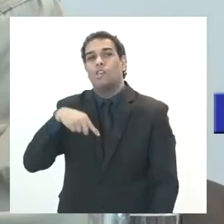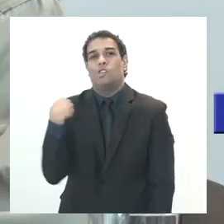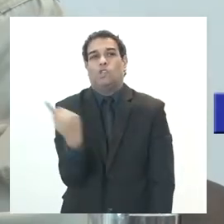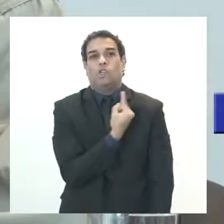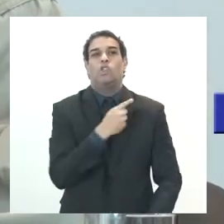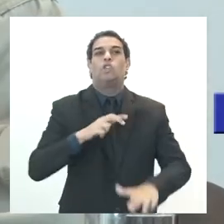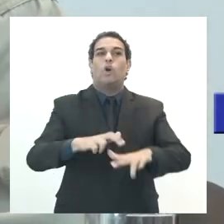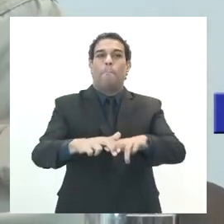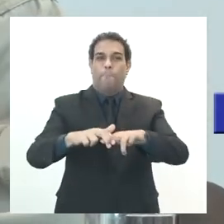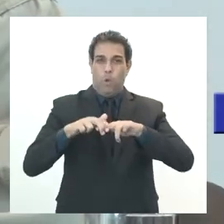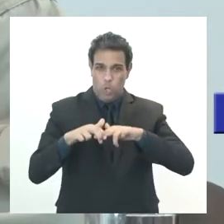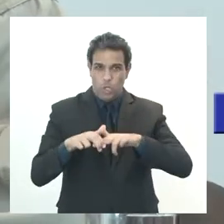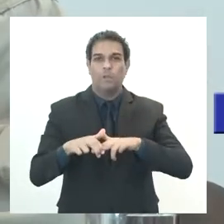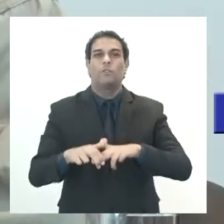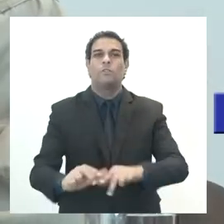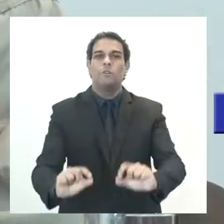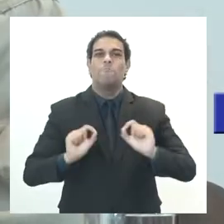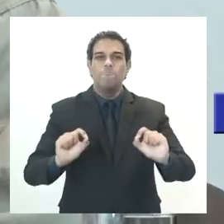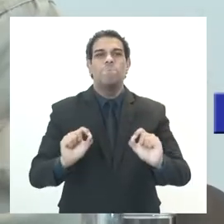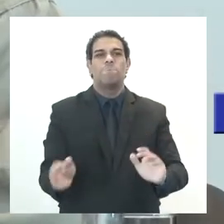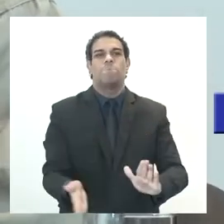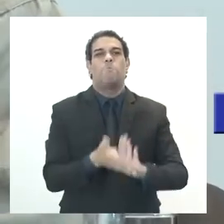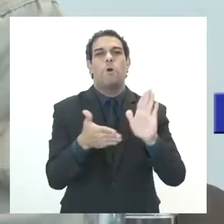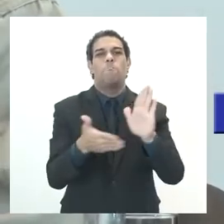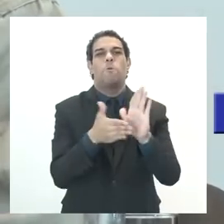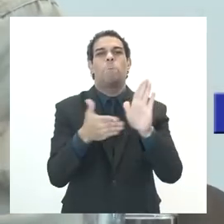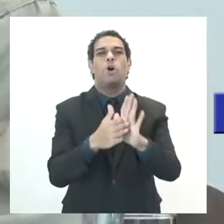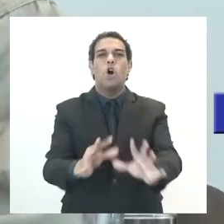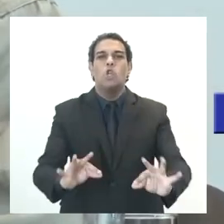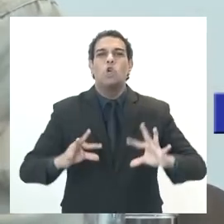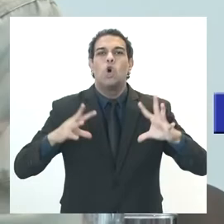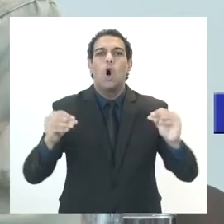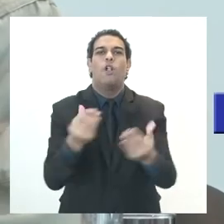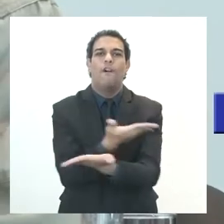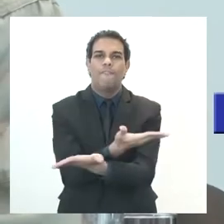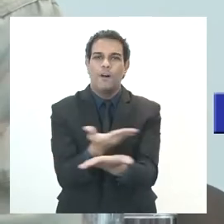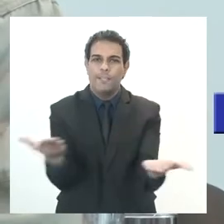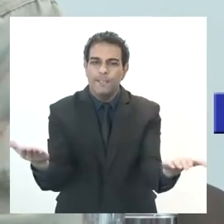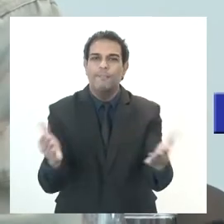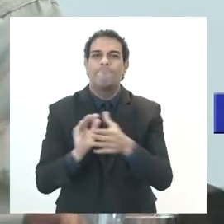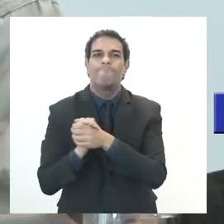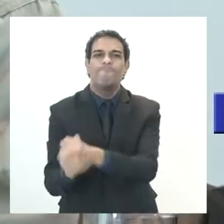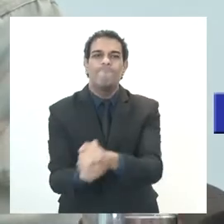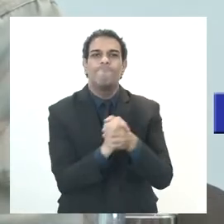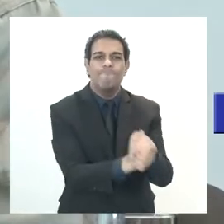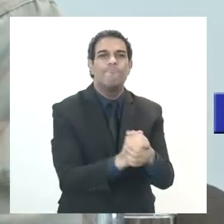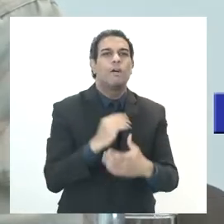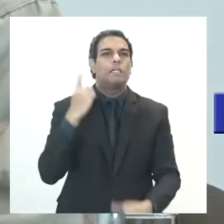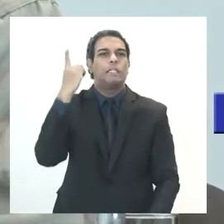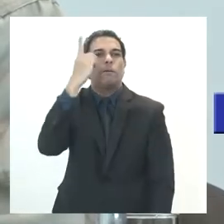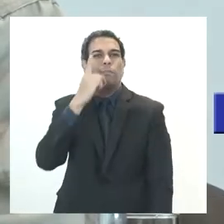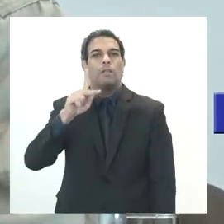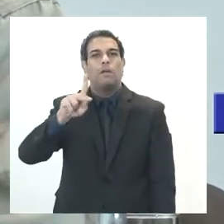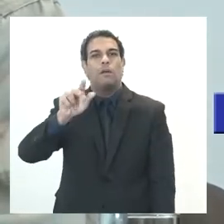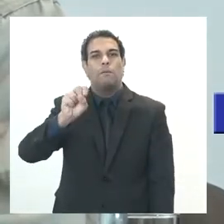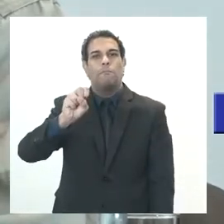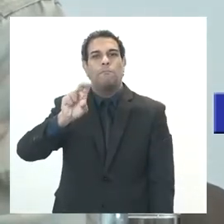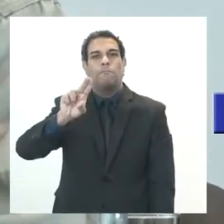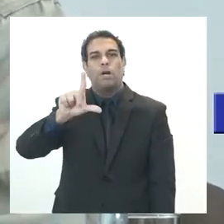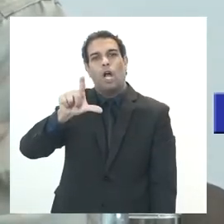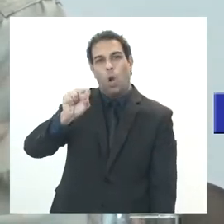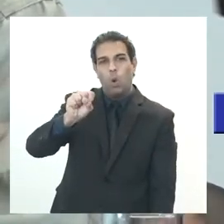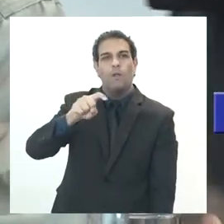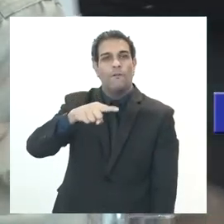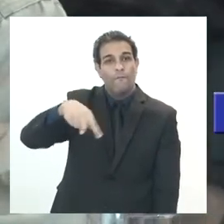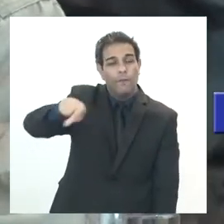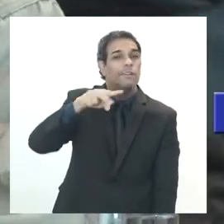por isso é o parabenizo a todos os componentes que estão aqui presente ao Deputado Paulo Ramos a todos os deputados